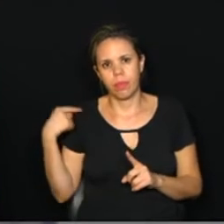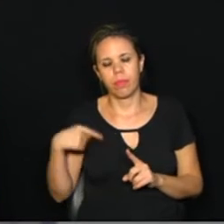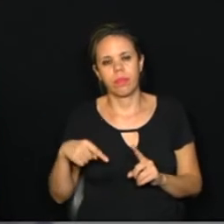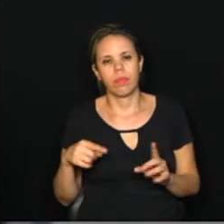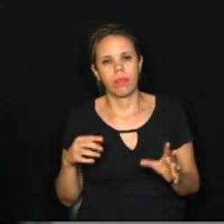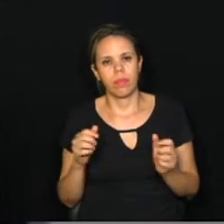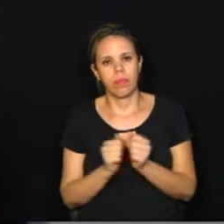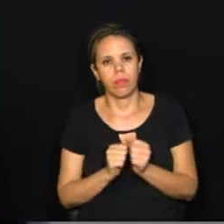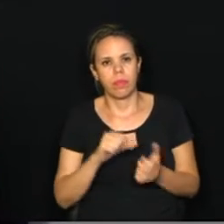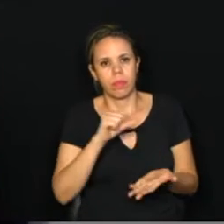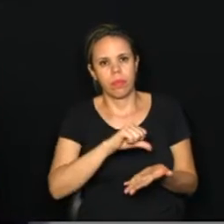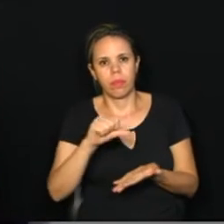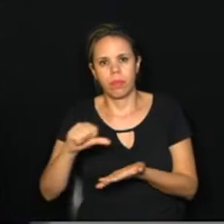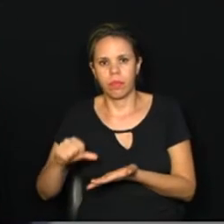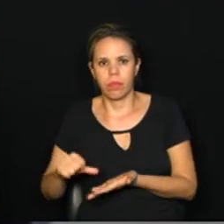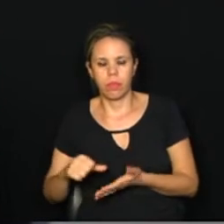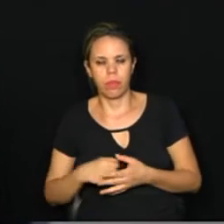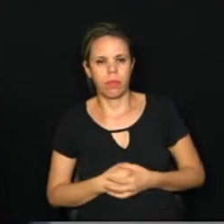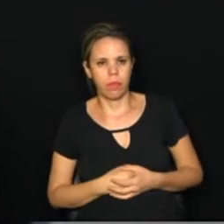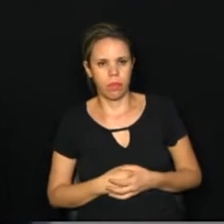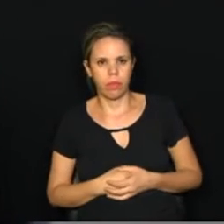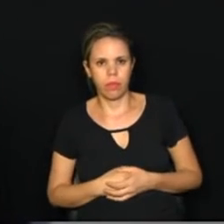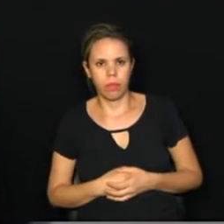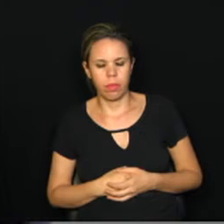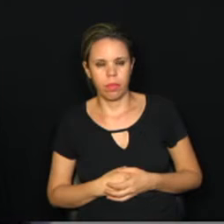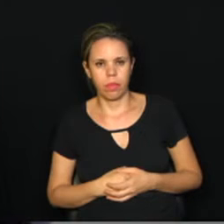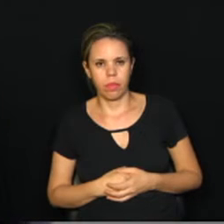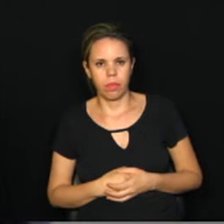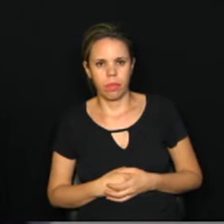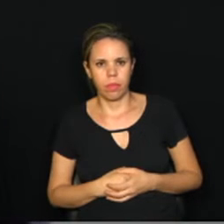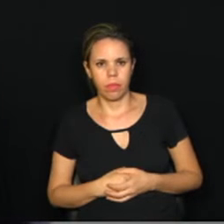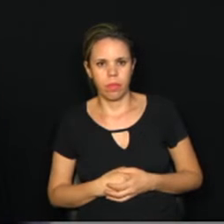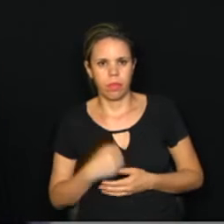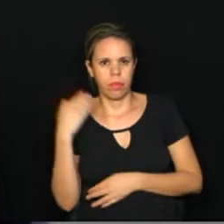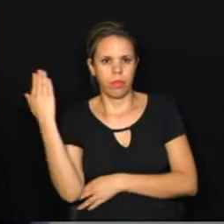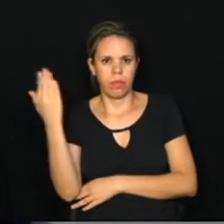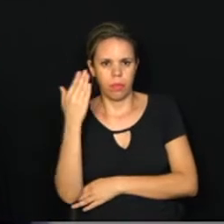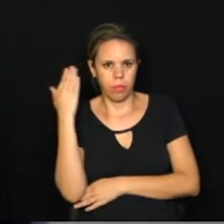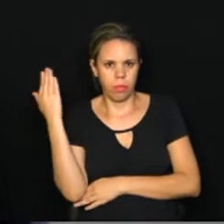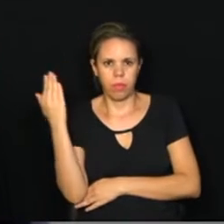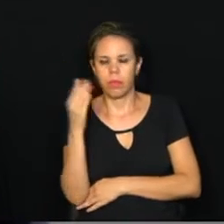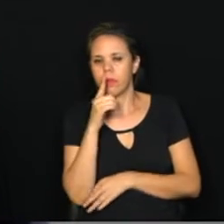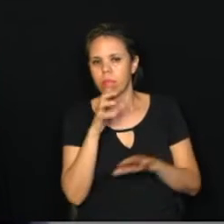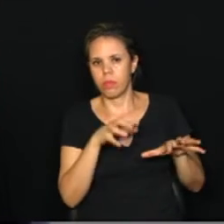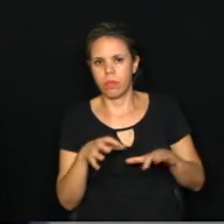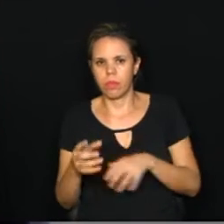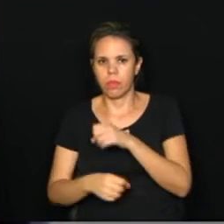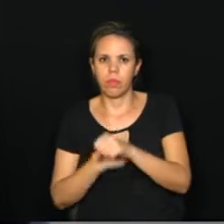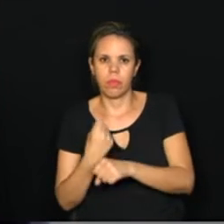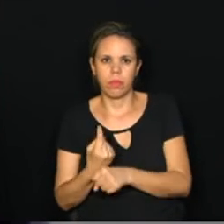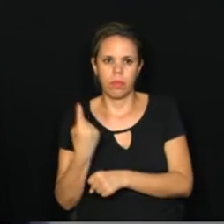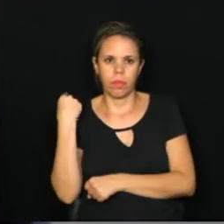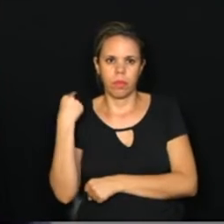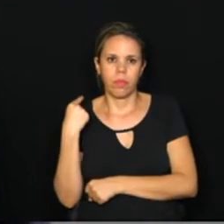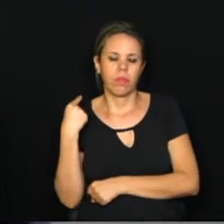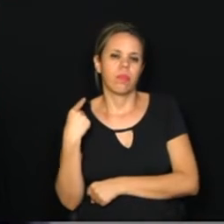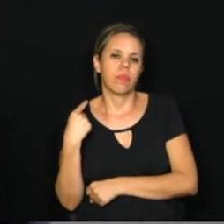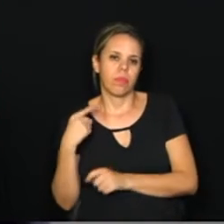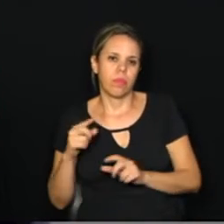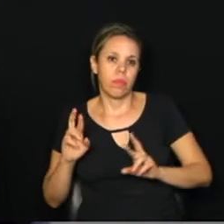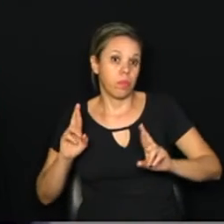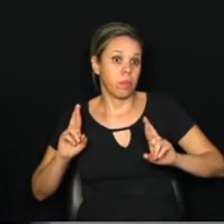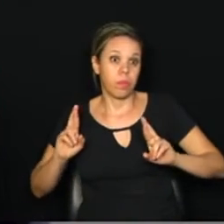todas as regionais para uma questão da previsão meteorológica. O ano passado foi muito